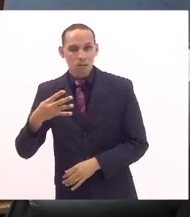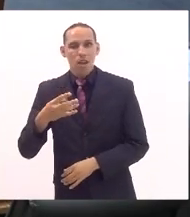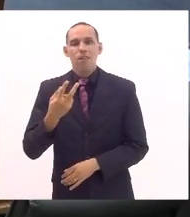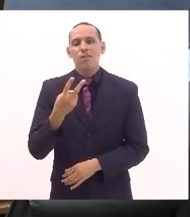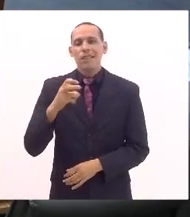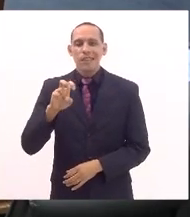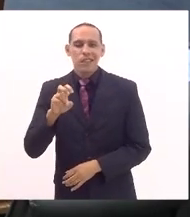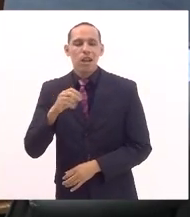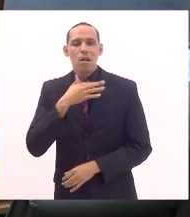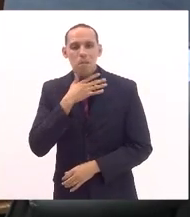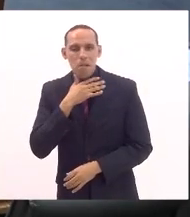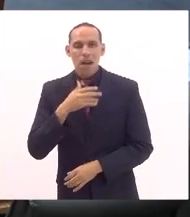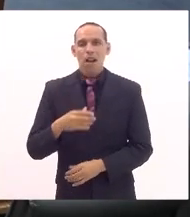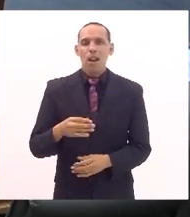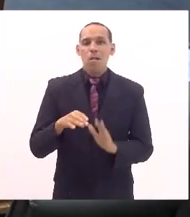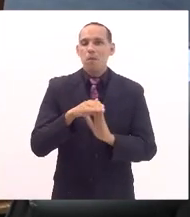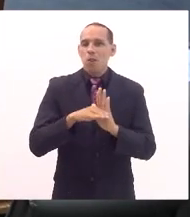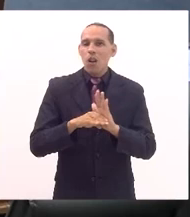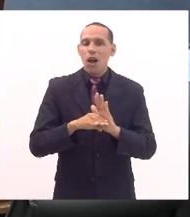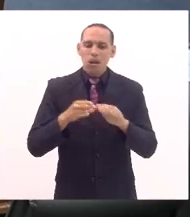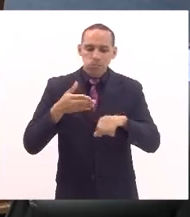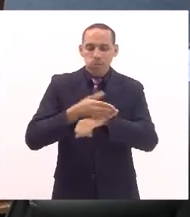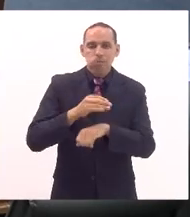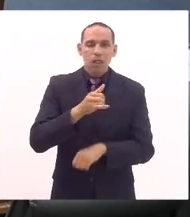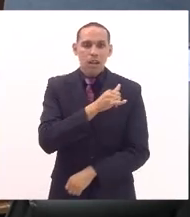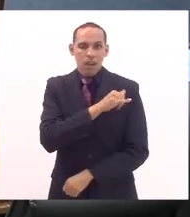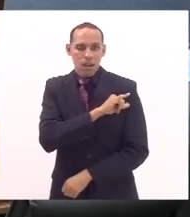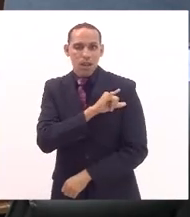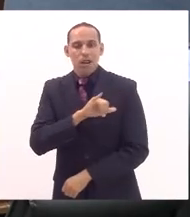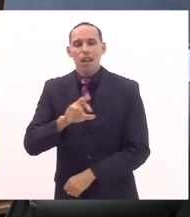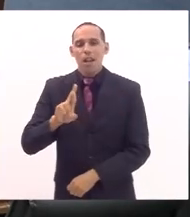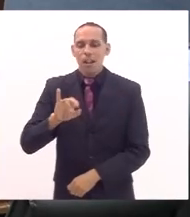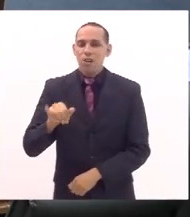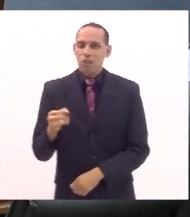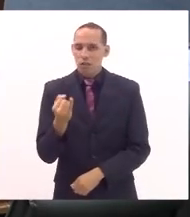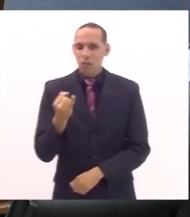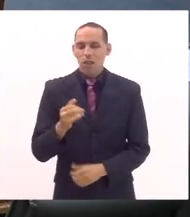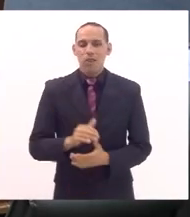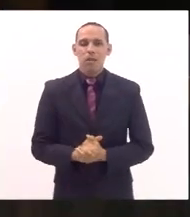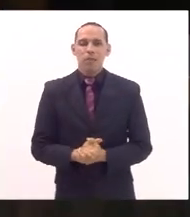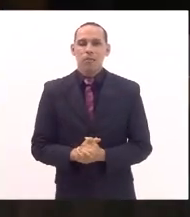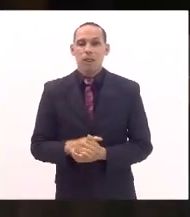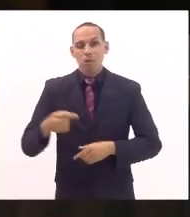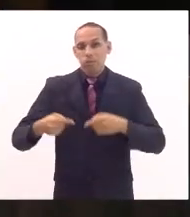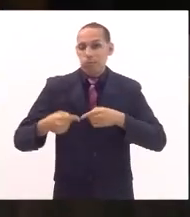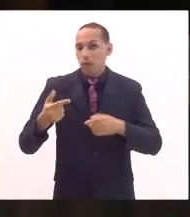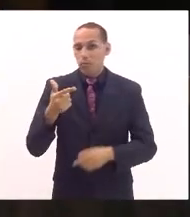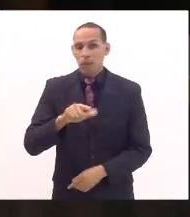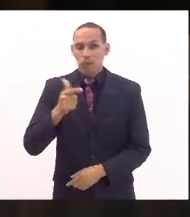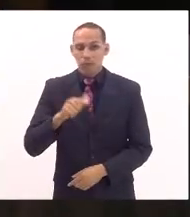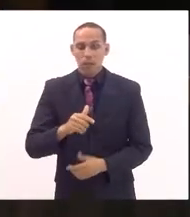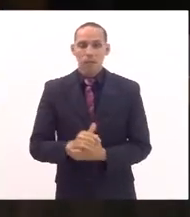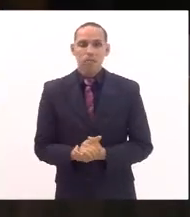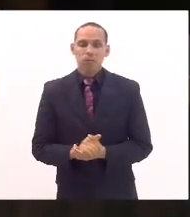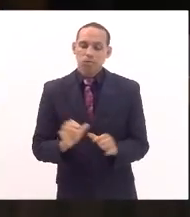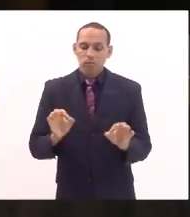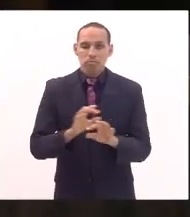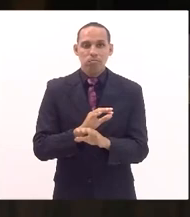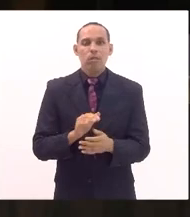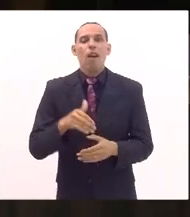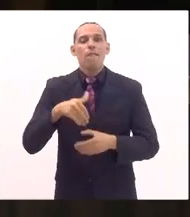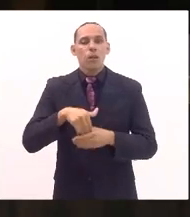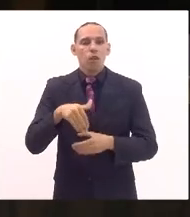de 2011 do programa Super RJ prazo final 2442 1022 em discussão 90 que discutissem a